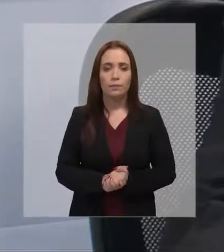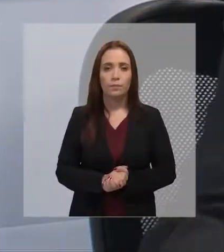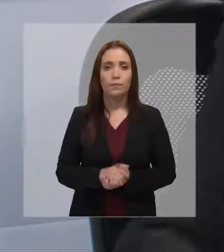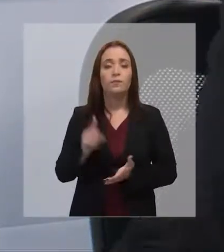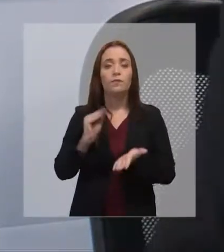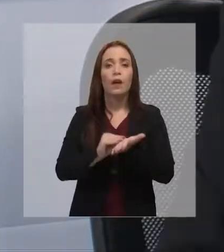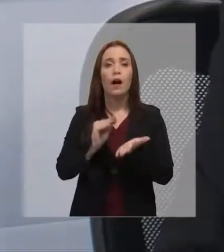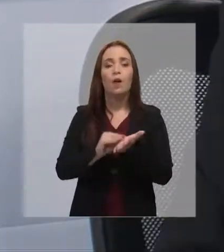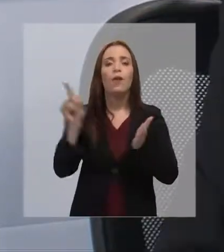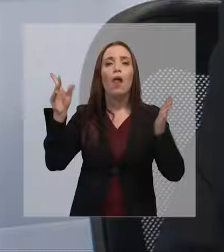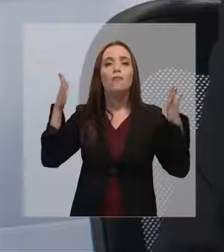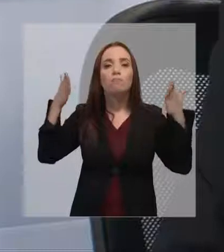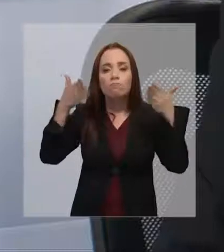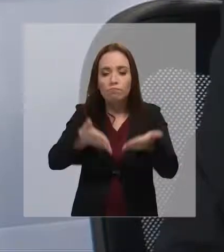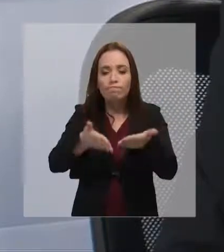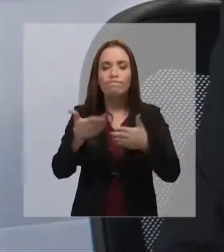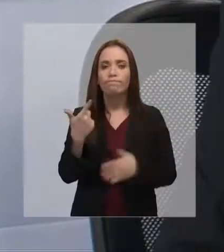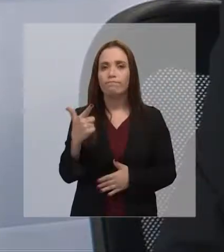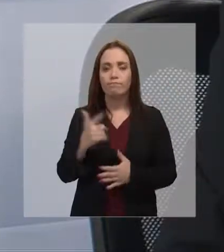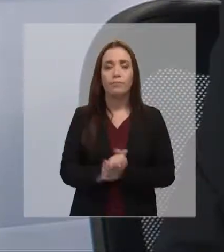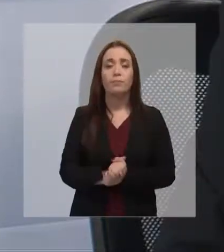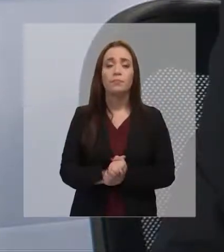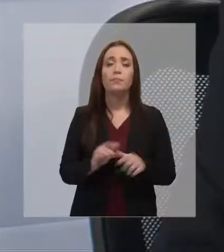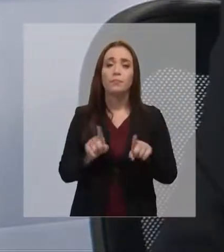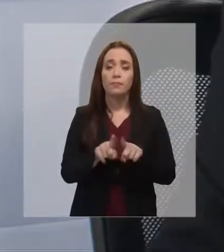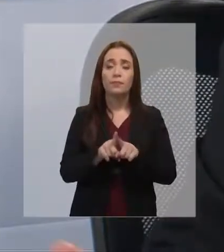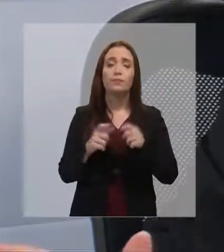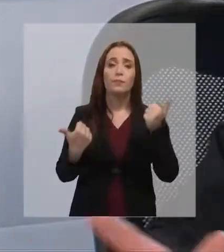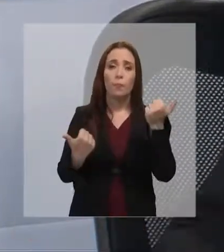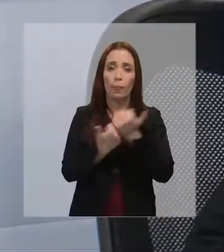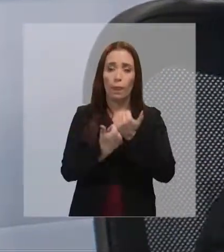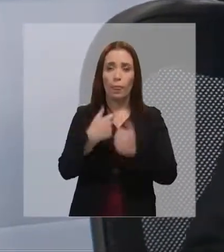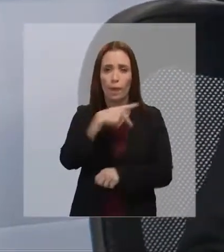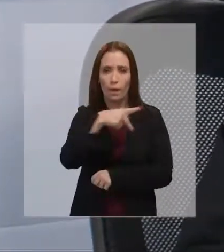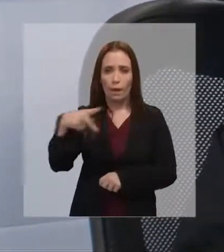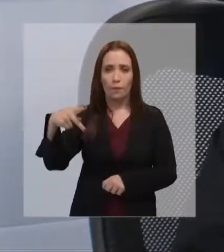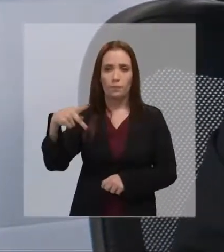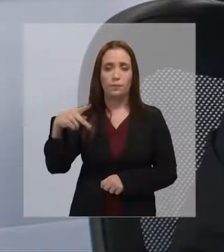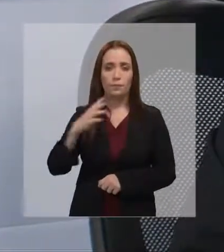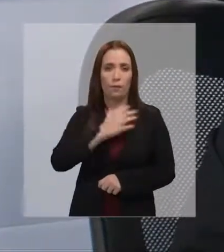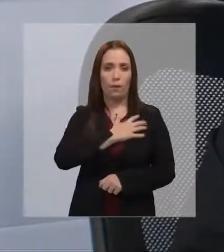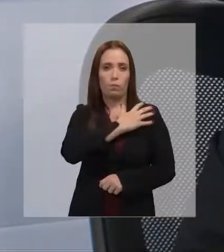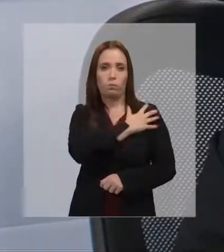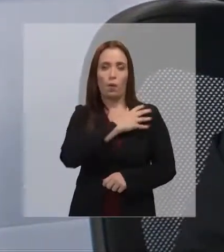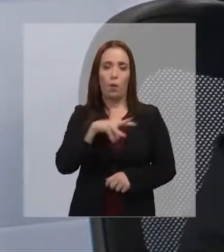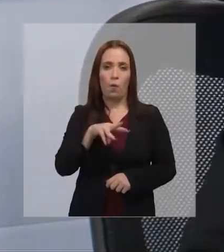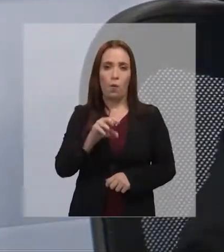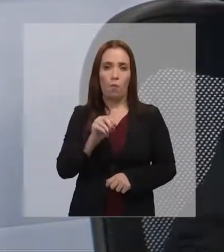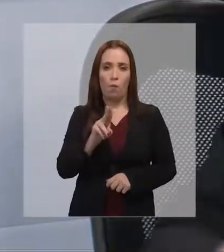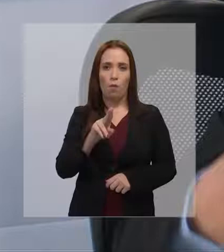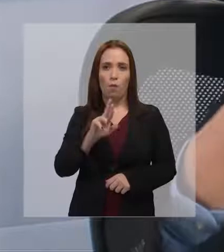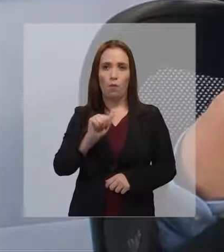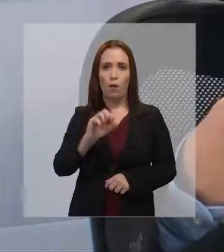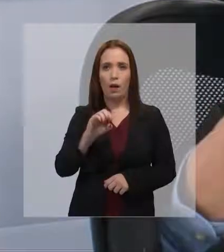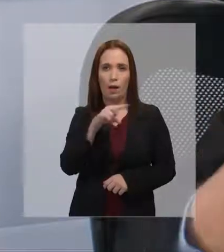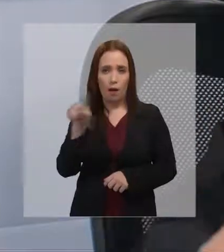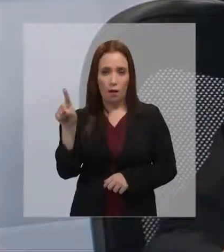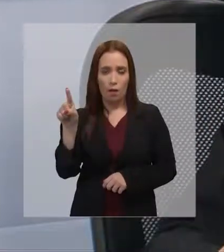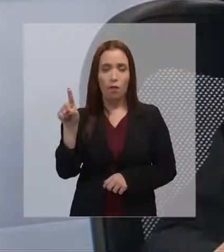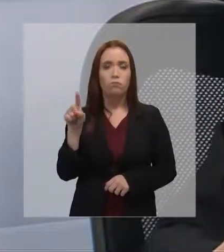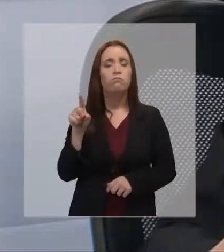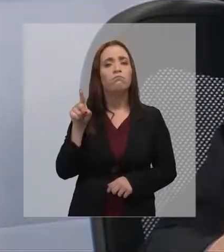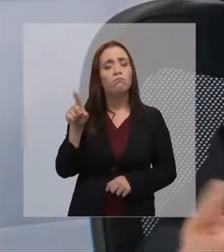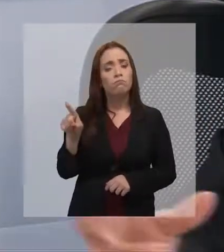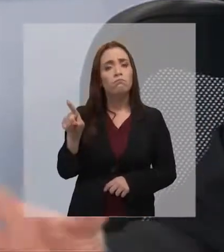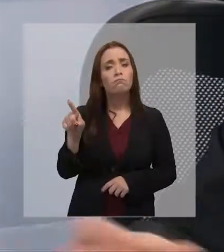um foco específico. E, do outro lado, você tem um vice-presidente, o general Hamilton Mourão, que tem se